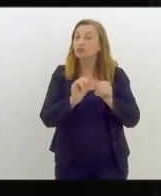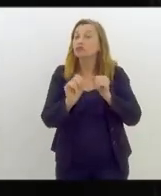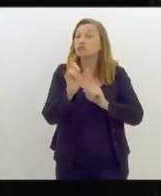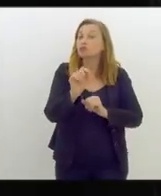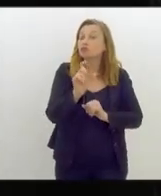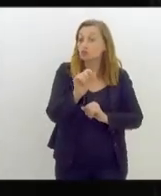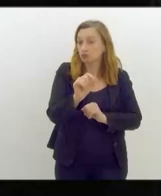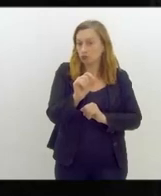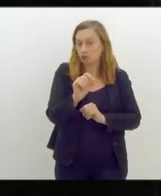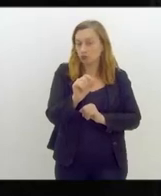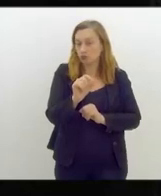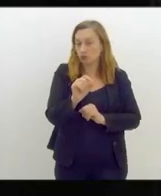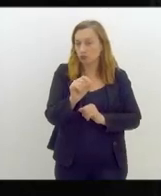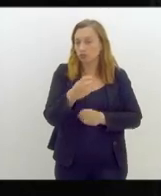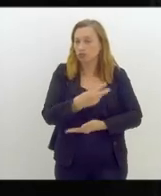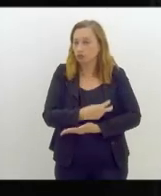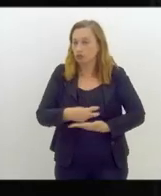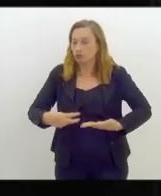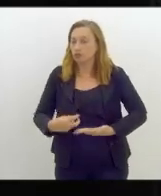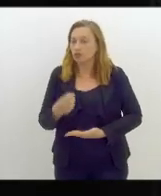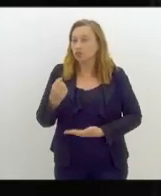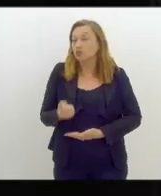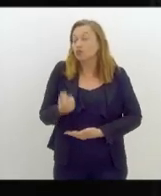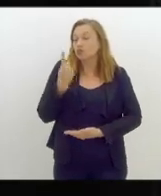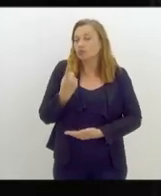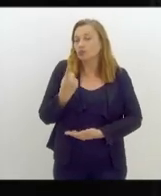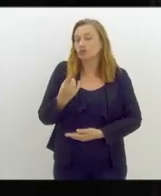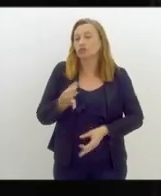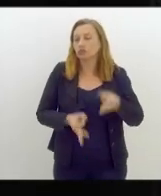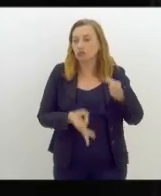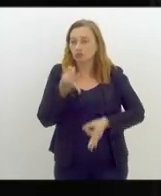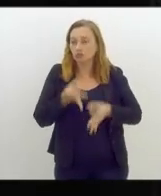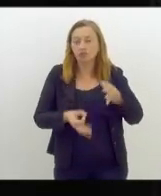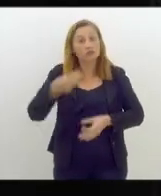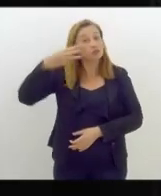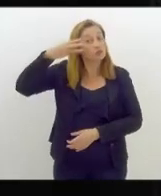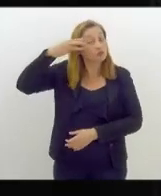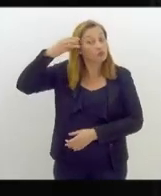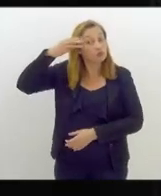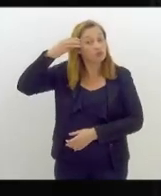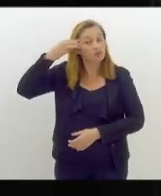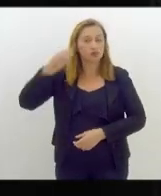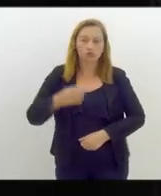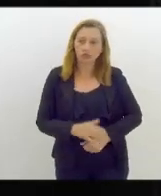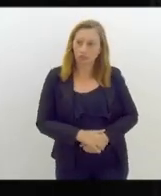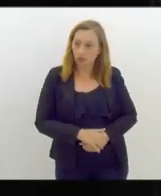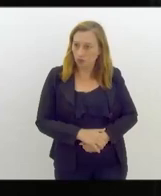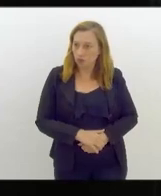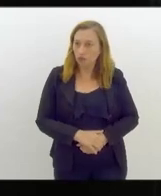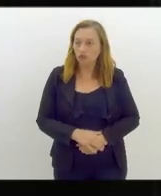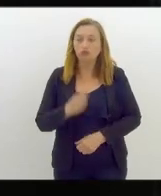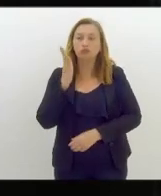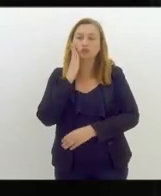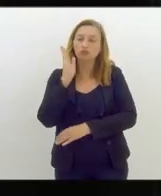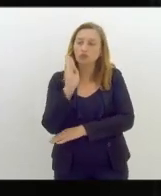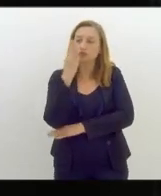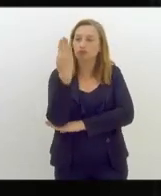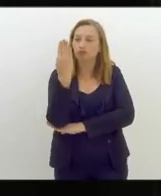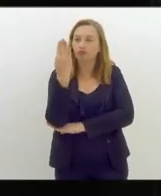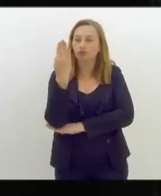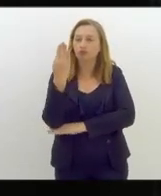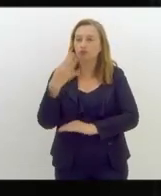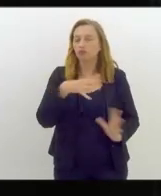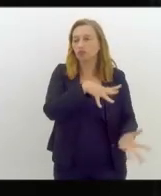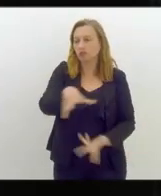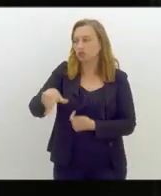caçar o ex-juiz, o ex-governador Wilson Witzel, que se colocou com a maior cara de pau do mundo